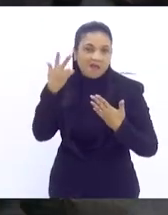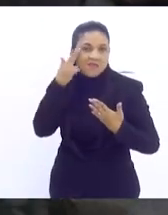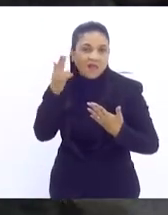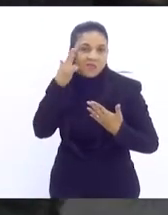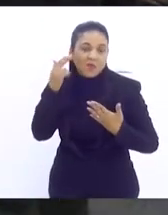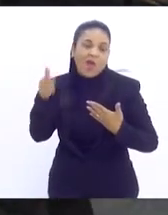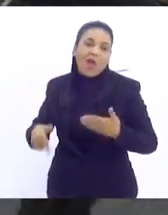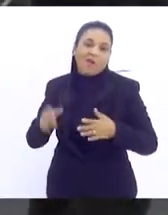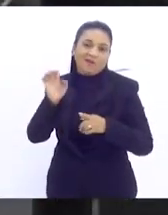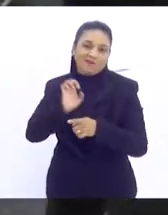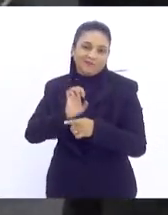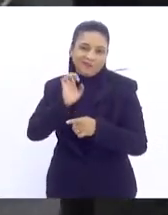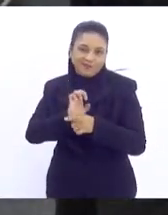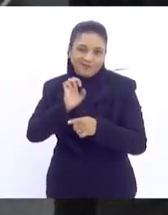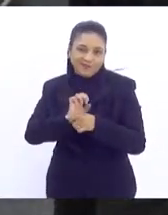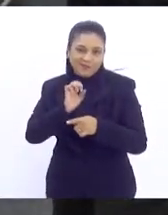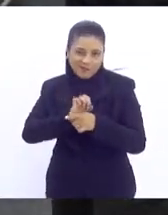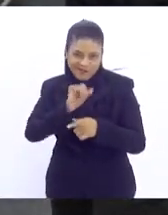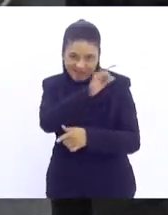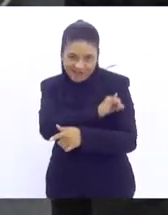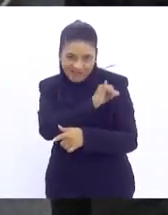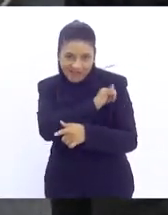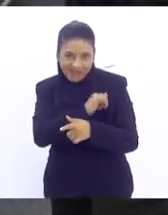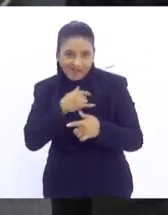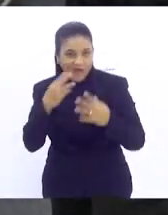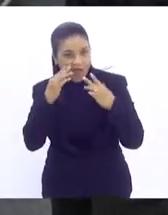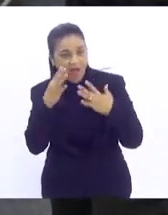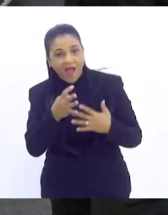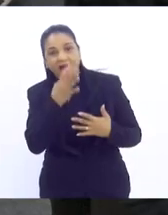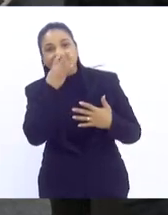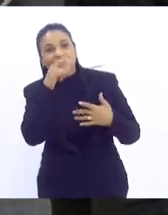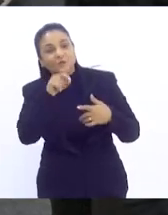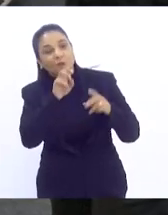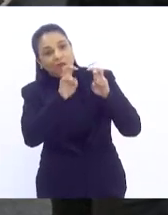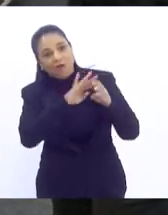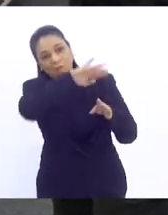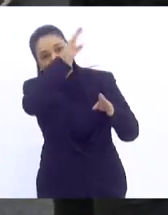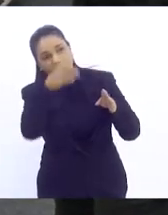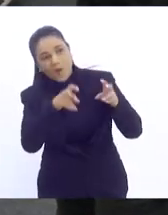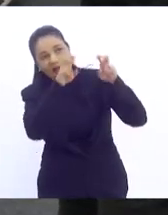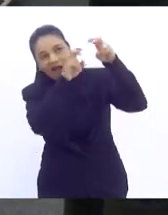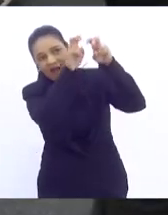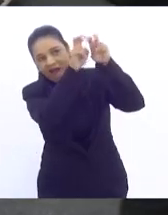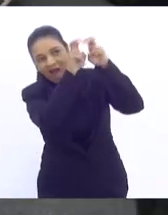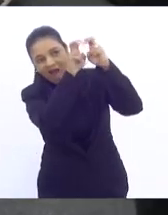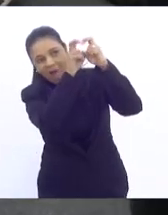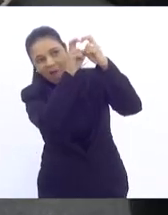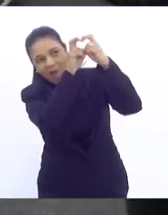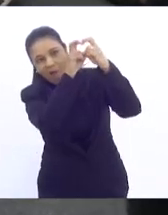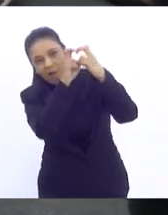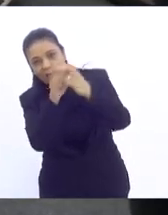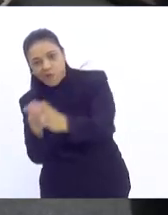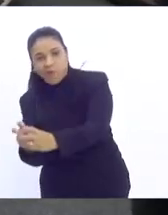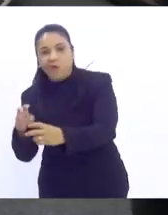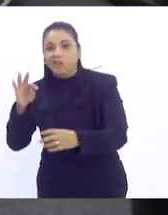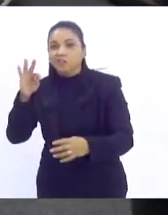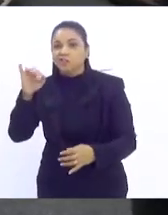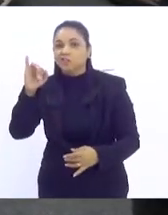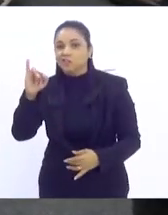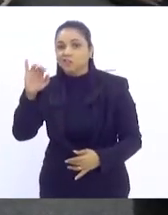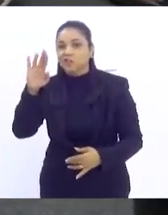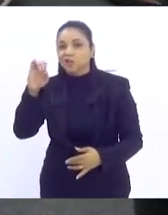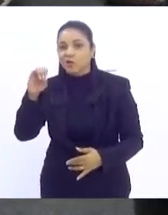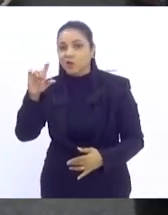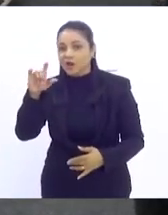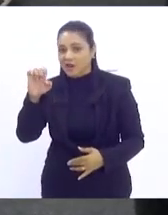nós temos no estado do Rio de Janeiro em especial na Cidade do Rio de Janeiro é por isso senhora Presidente já que